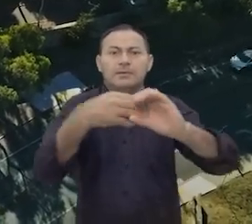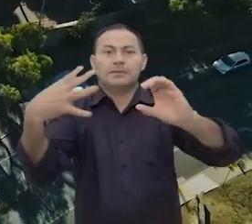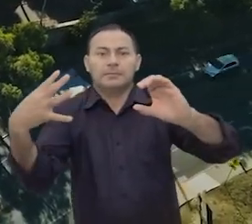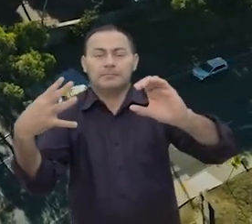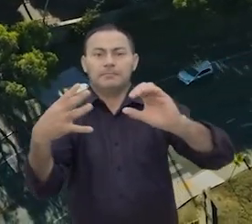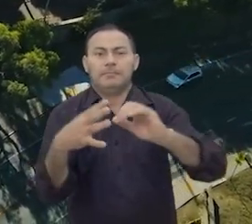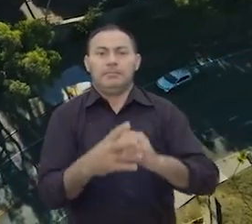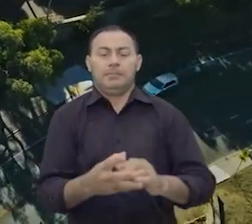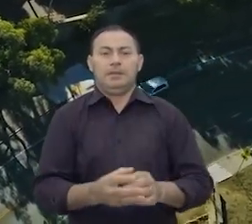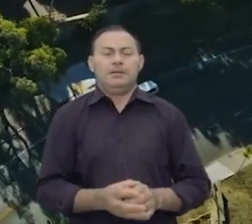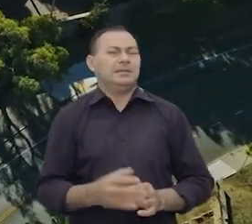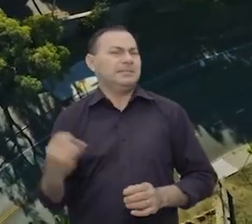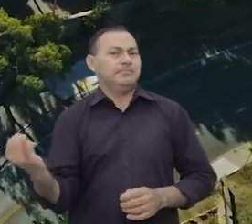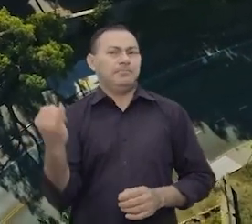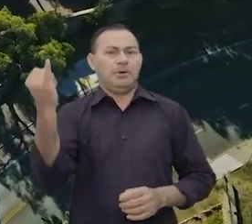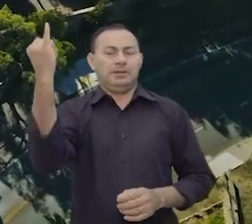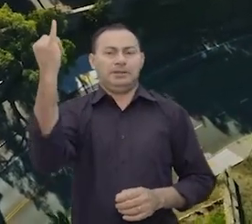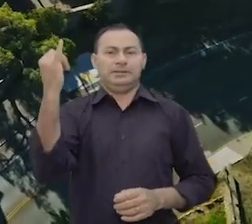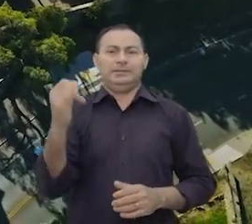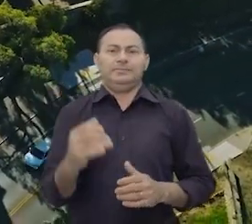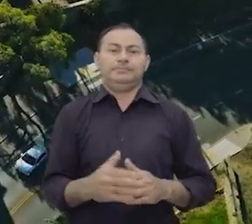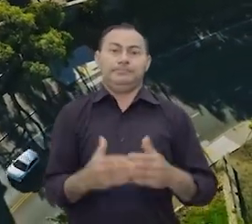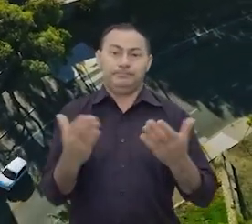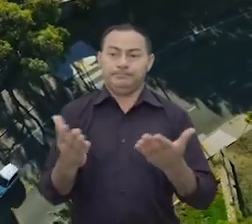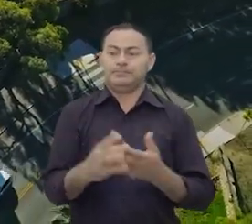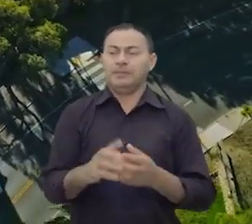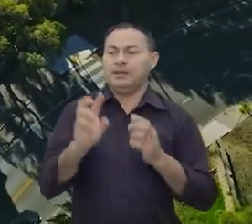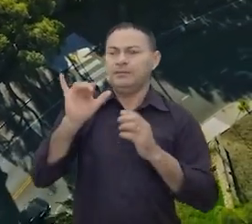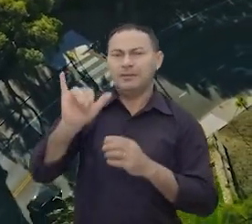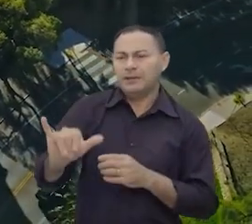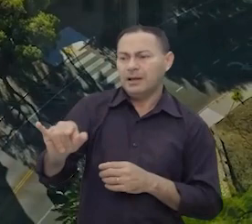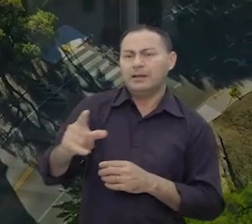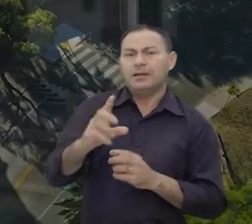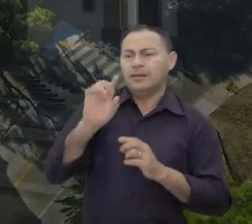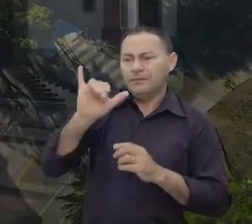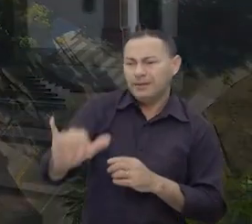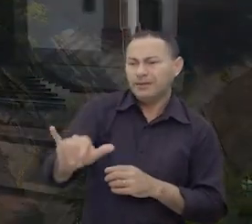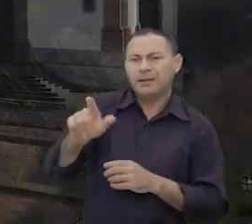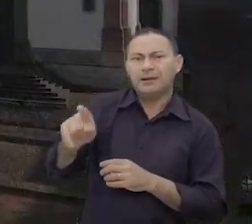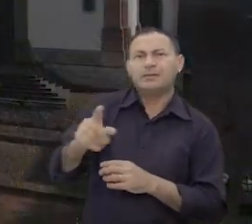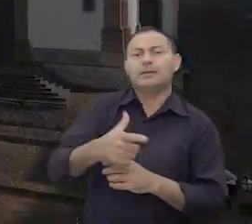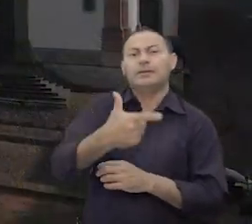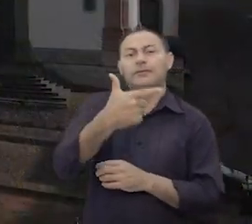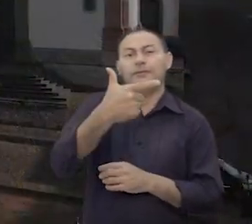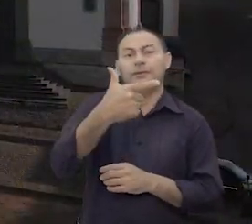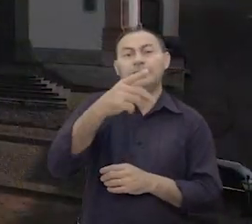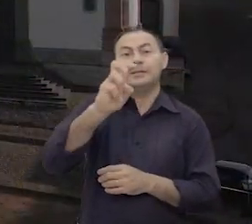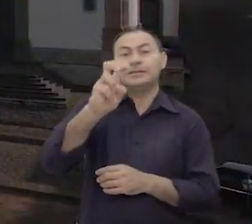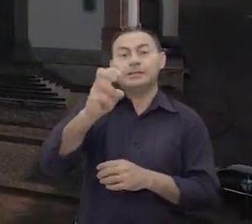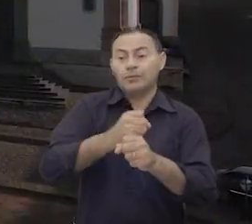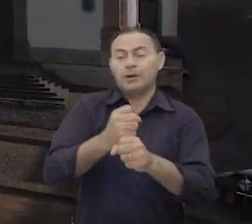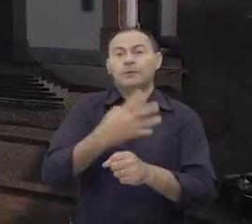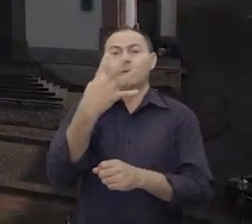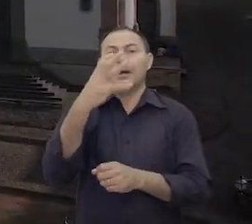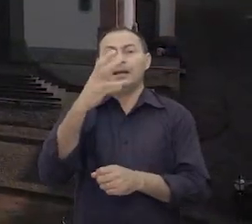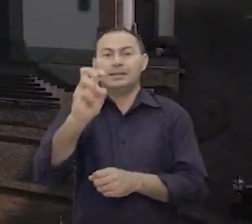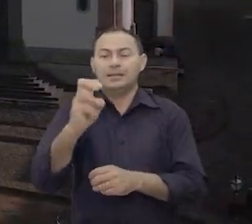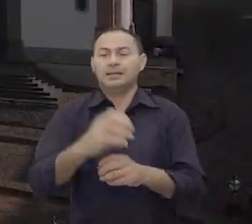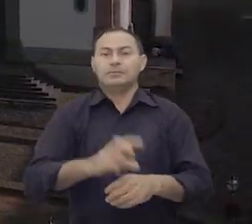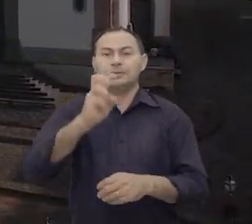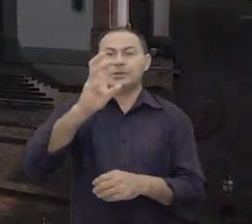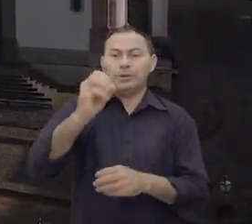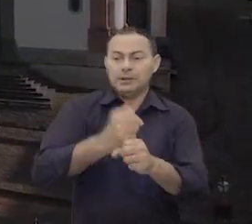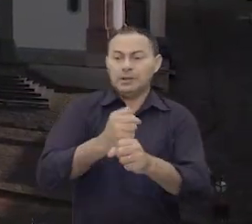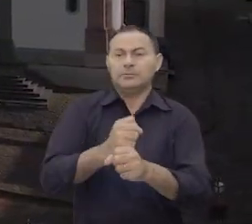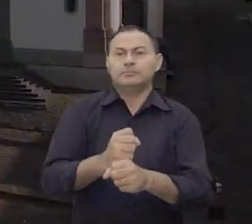uma característica vital para eles. Eles ficam lá e ficam por 25 anos,